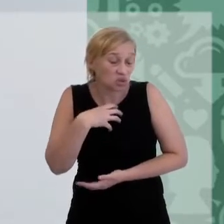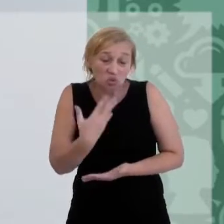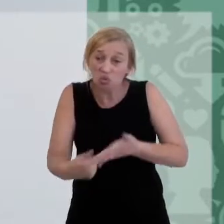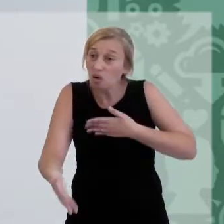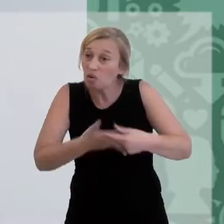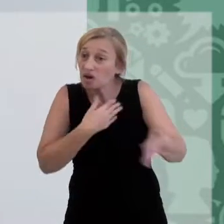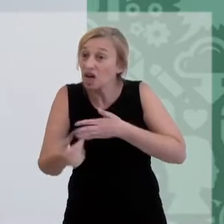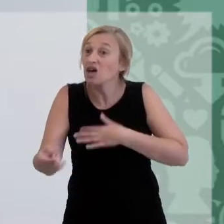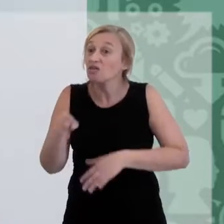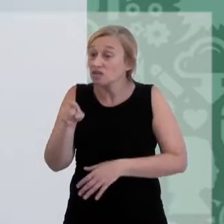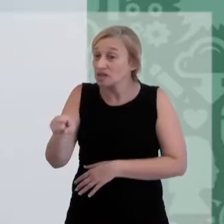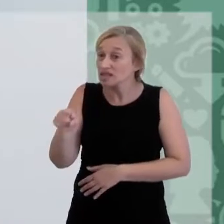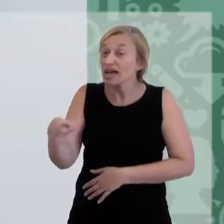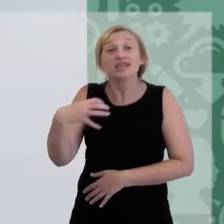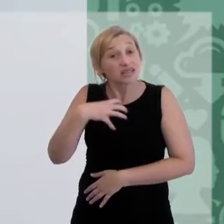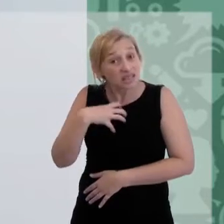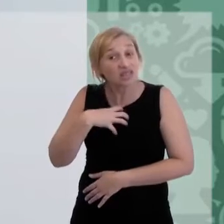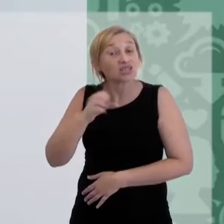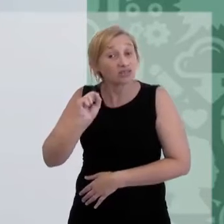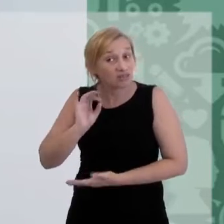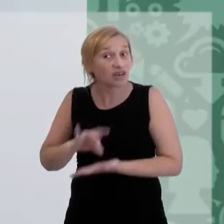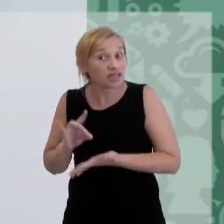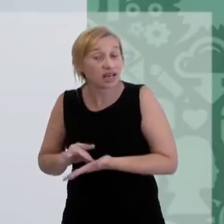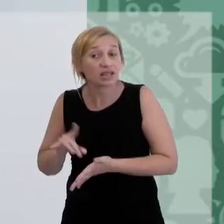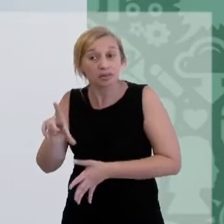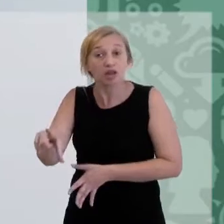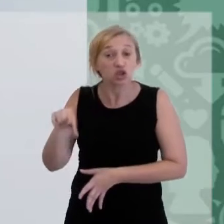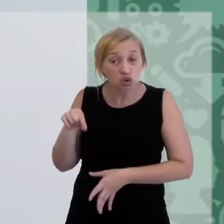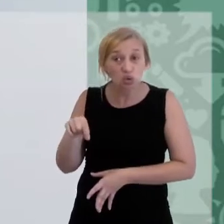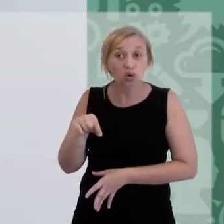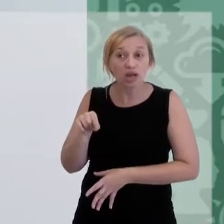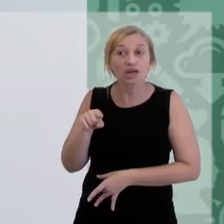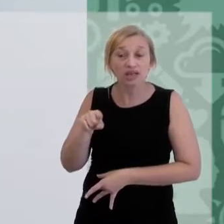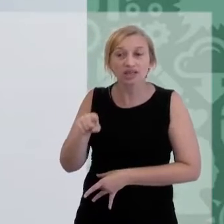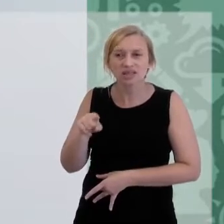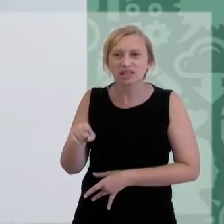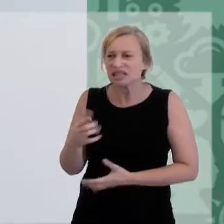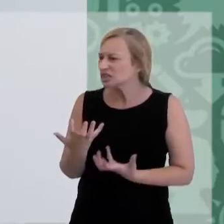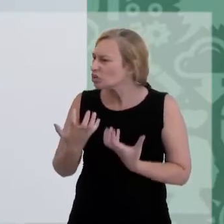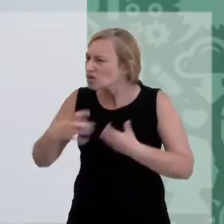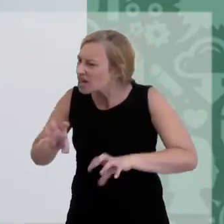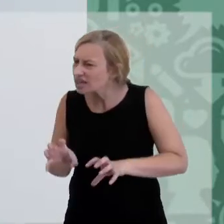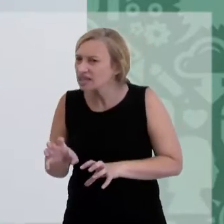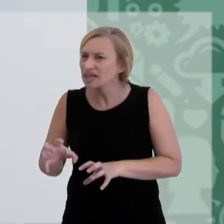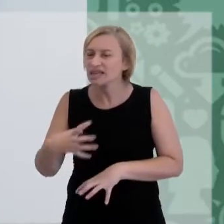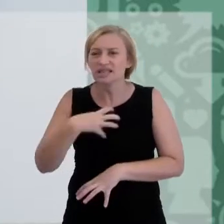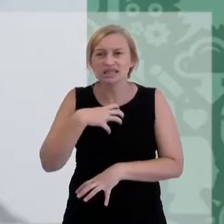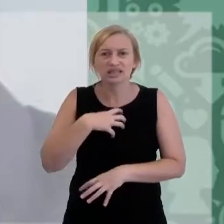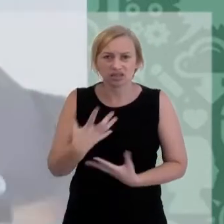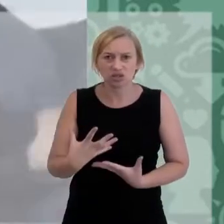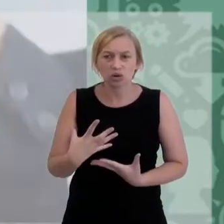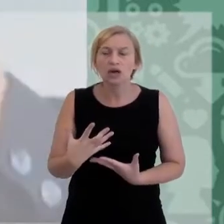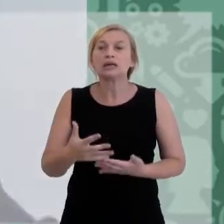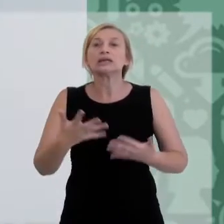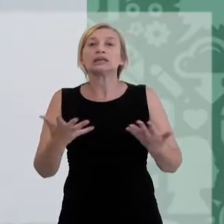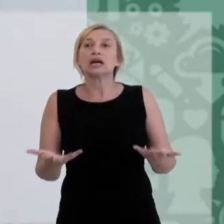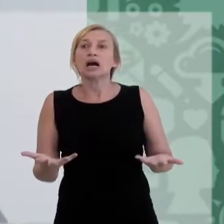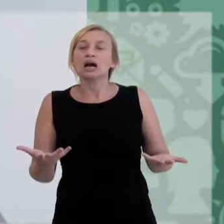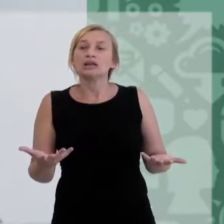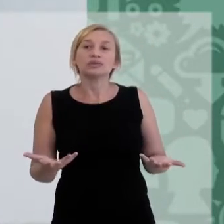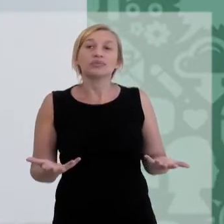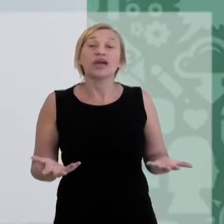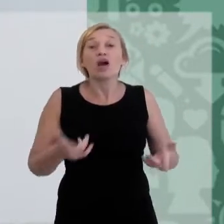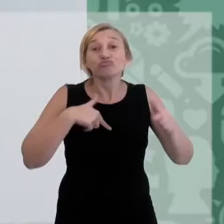tipo de sentimento, você está sentindo alguma coisa para chegar nessa decisão de não ter aquele tipo de sensação, né?